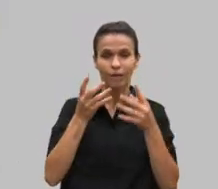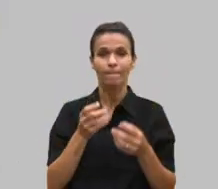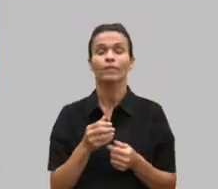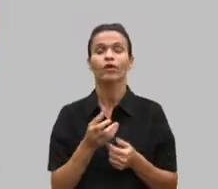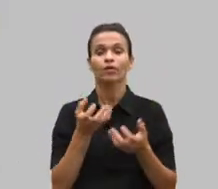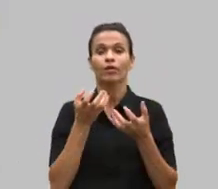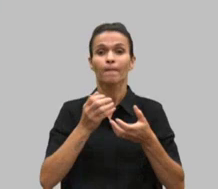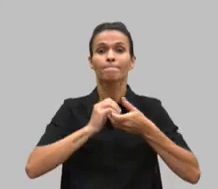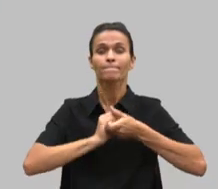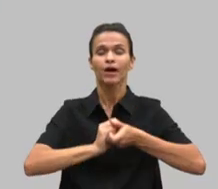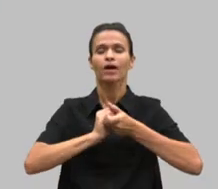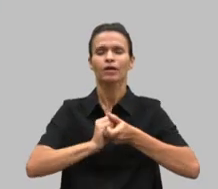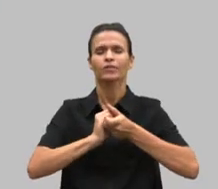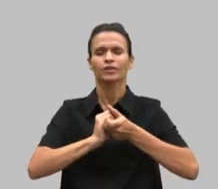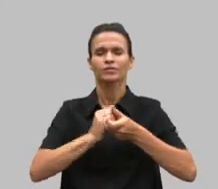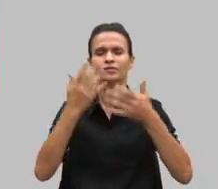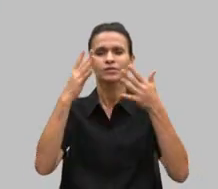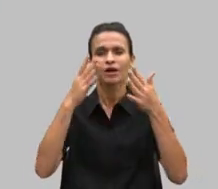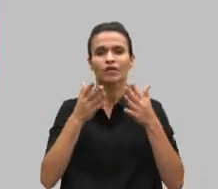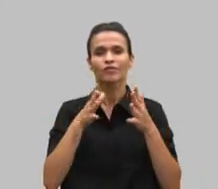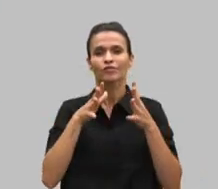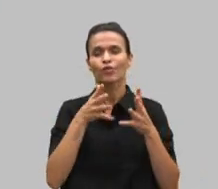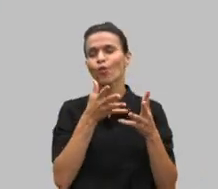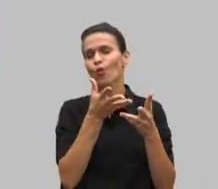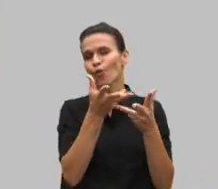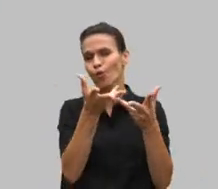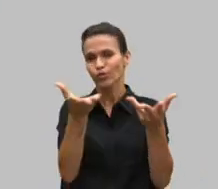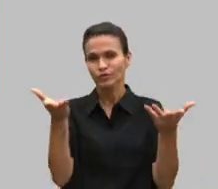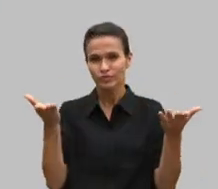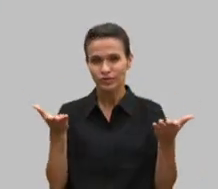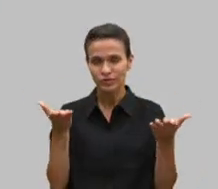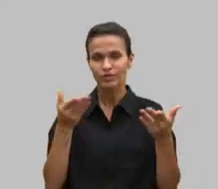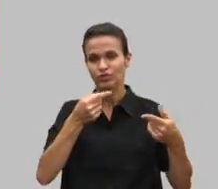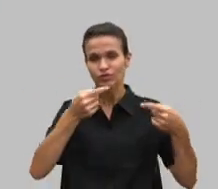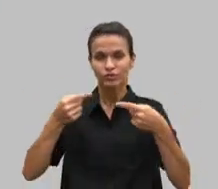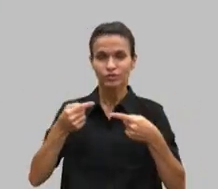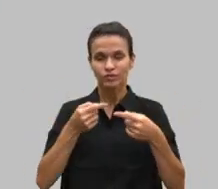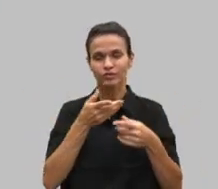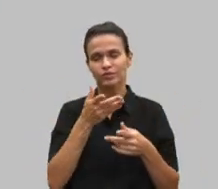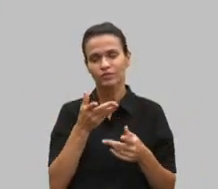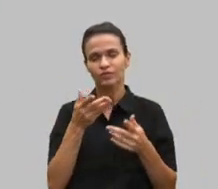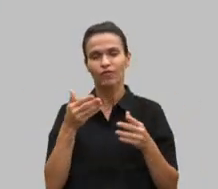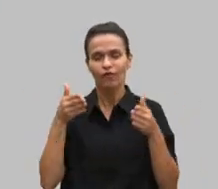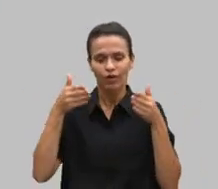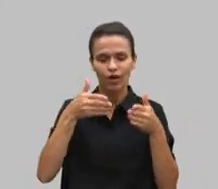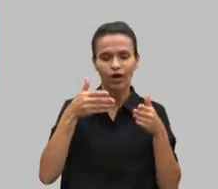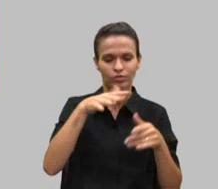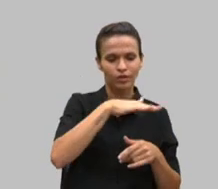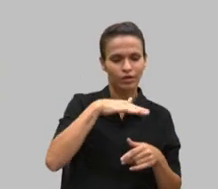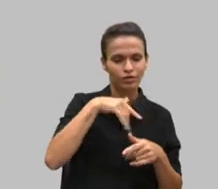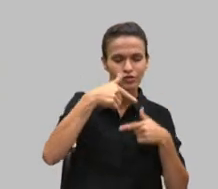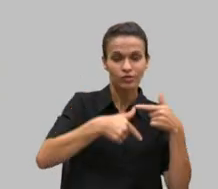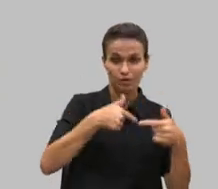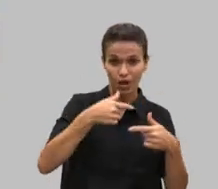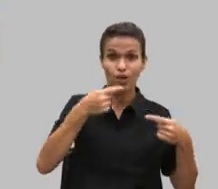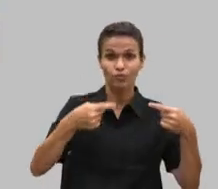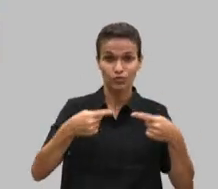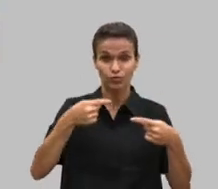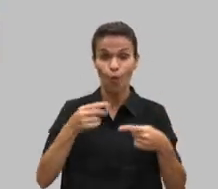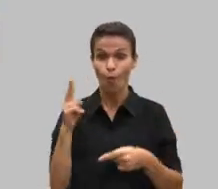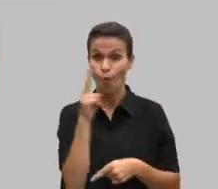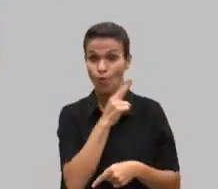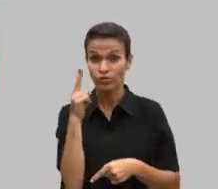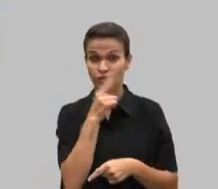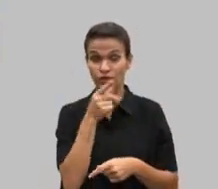vocês dizer que o a essa discussão que nós estamos fazendo que vocês estão fazendo sobre o jovem o mercado de trabalho é uma discussão urgente para